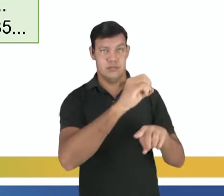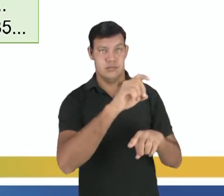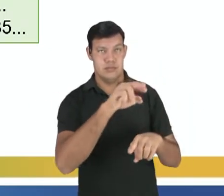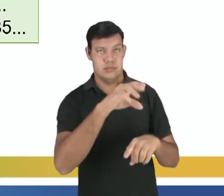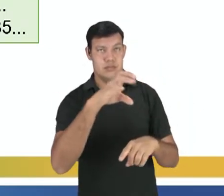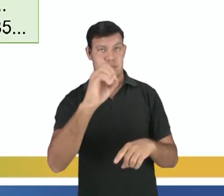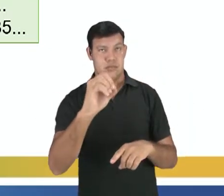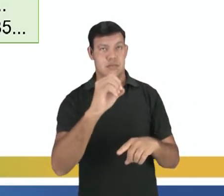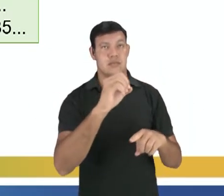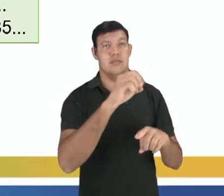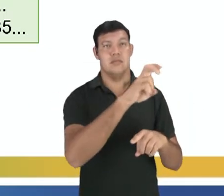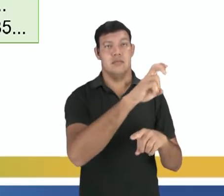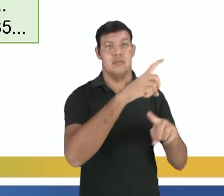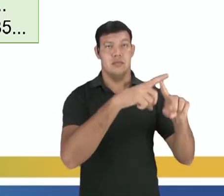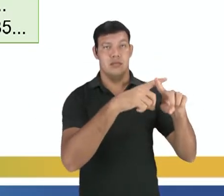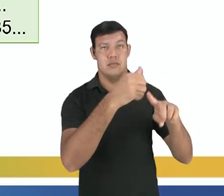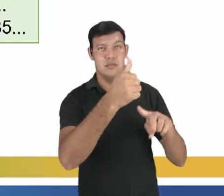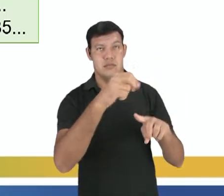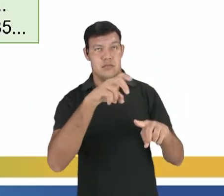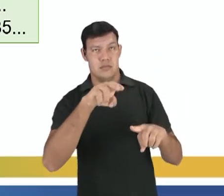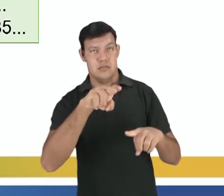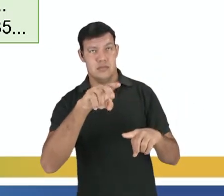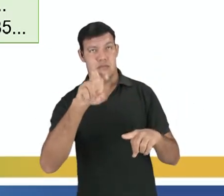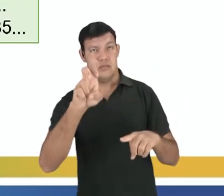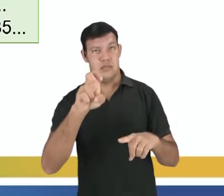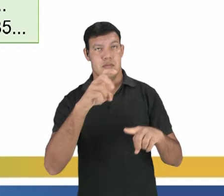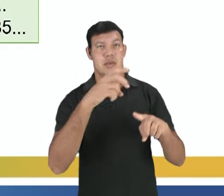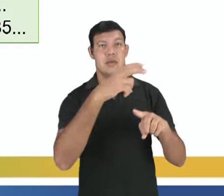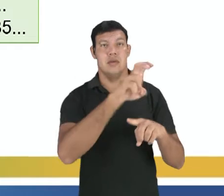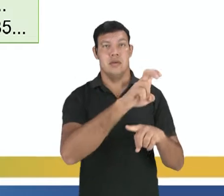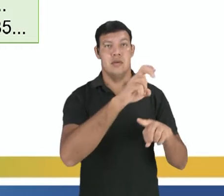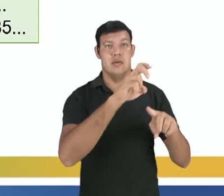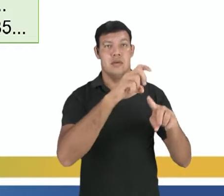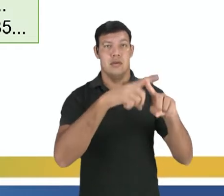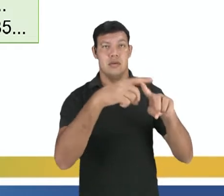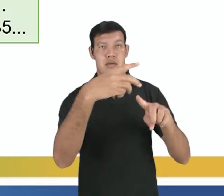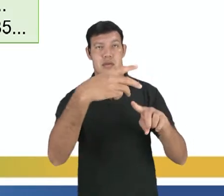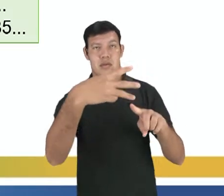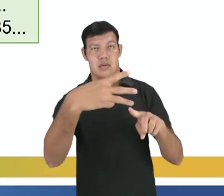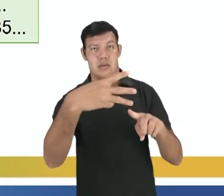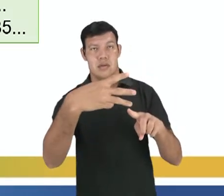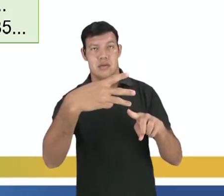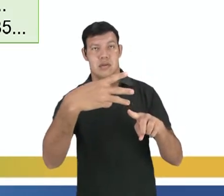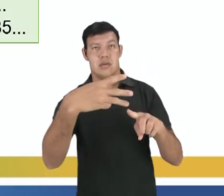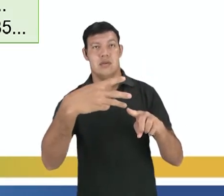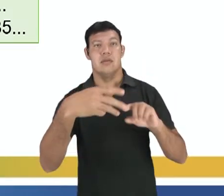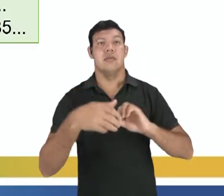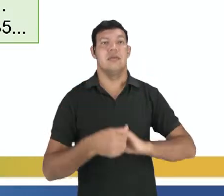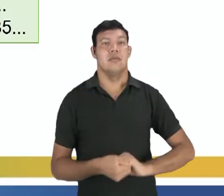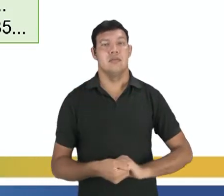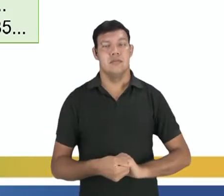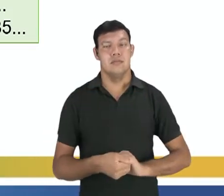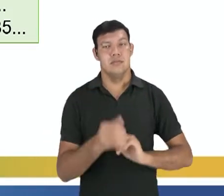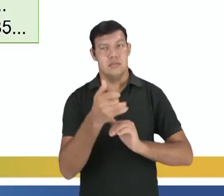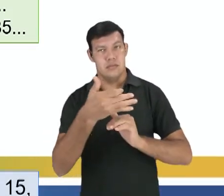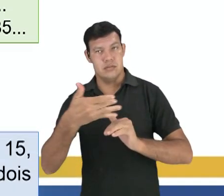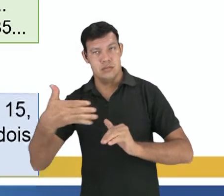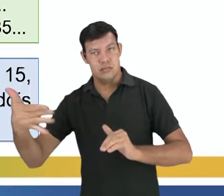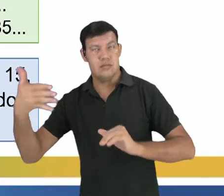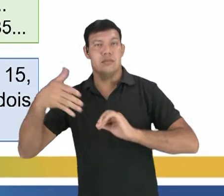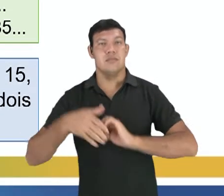5 vezes 0, 0, 5 vezes 1, 5, 5 vezes 2, 5 vezes 3, e aí